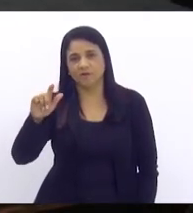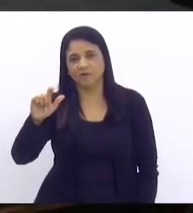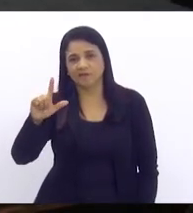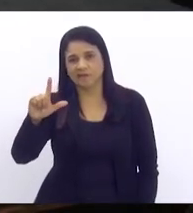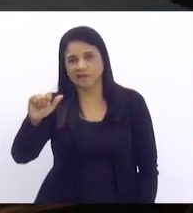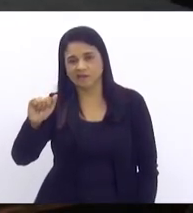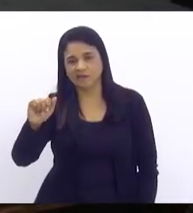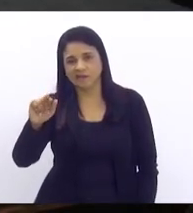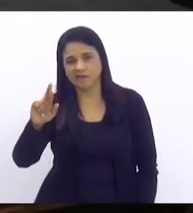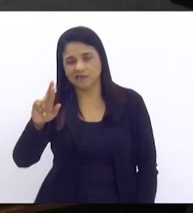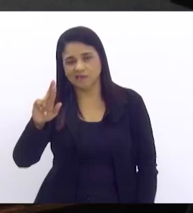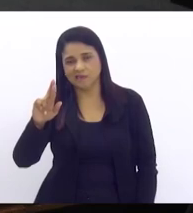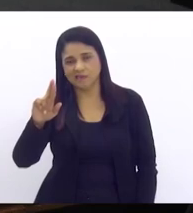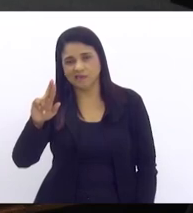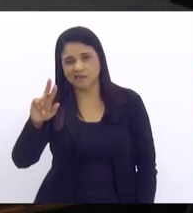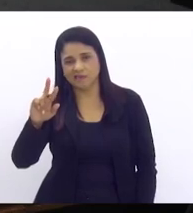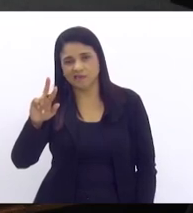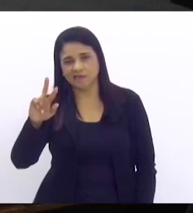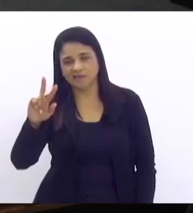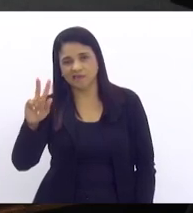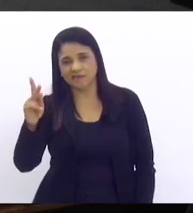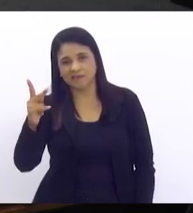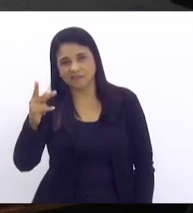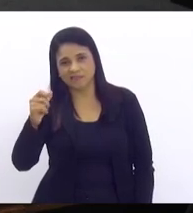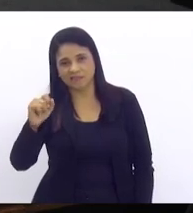Vossa Excelência dispõe de 10 minutos.